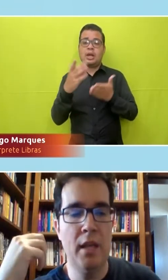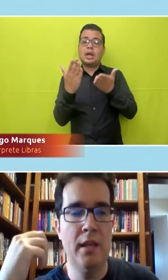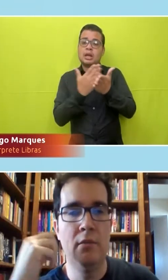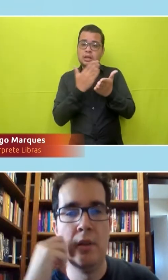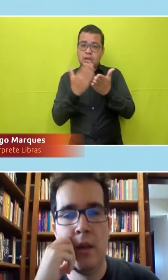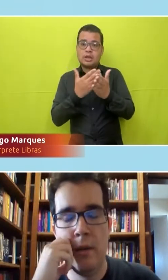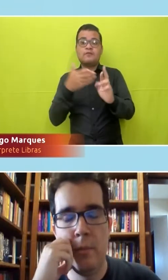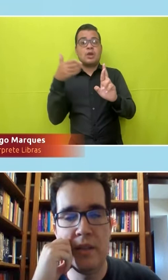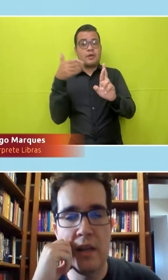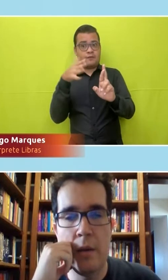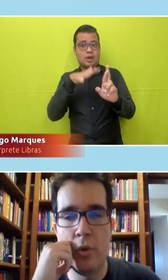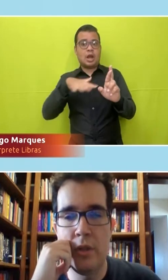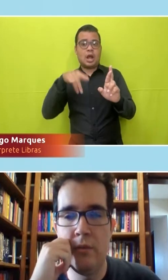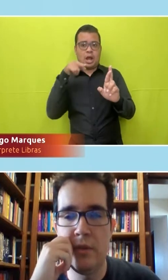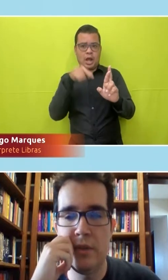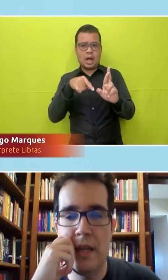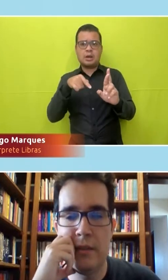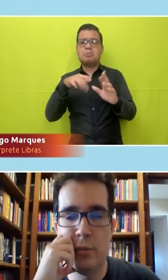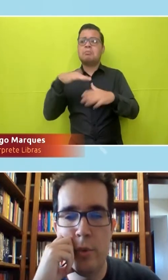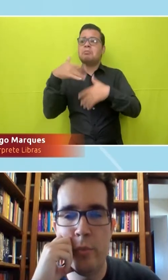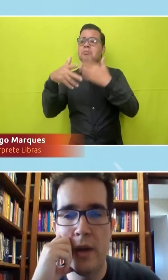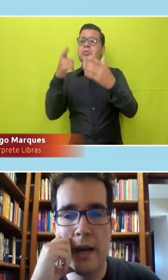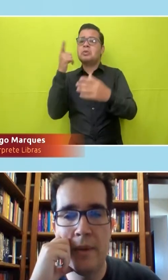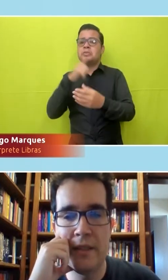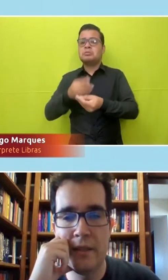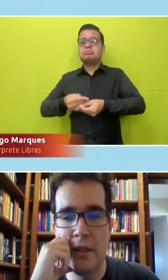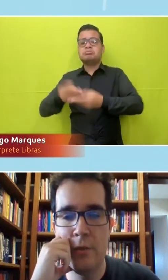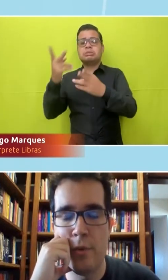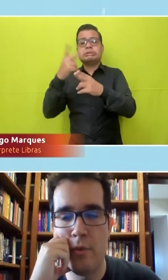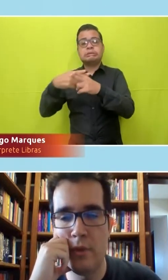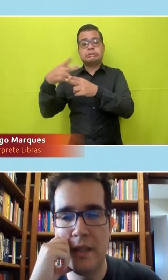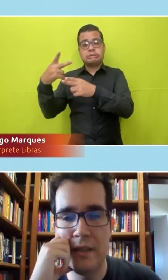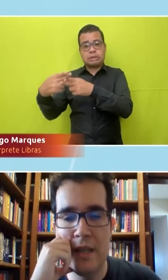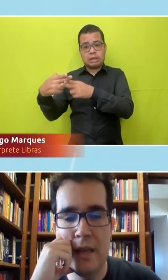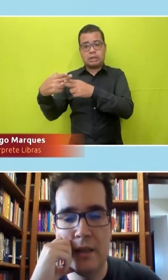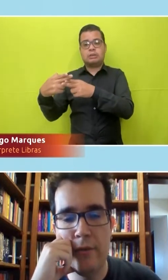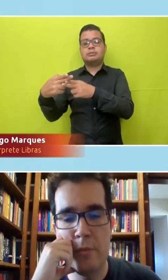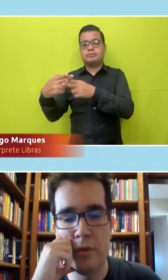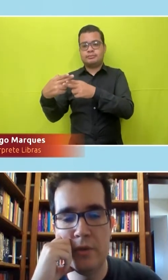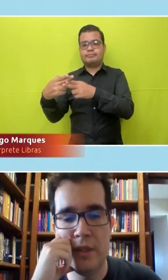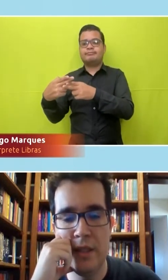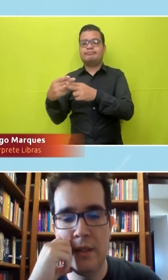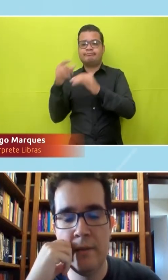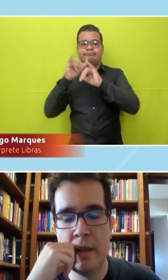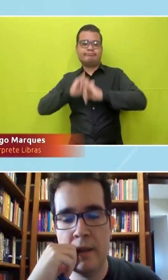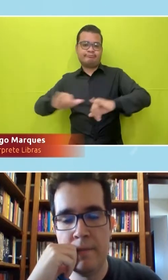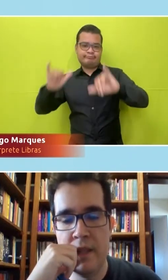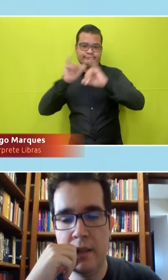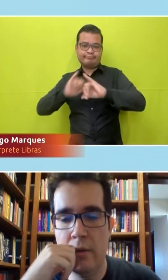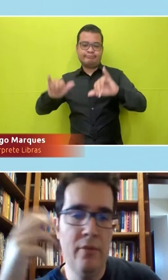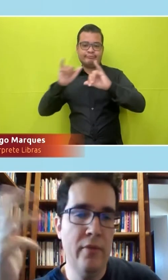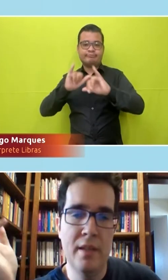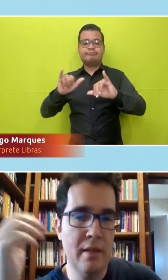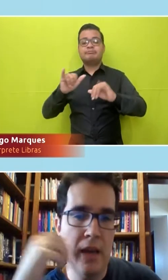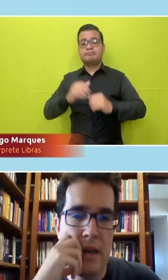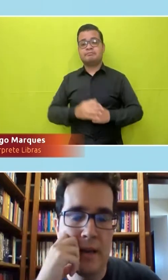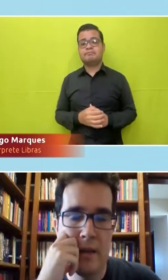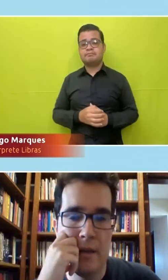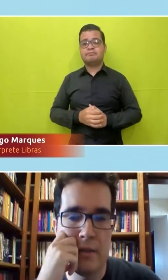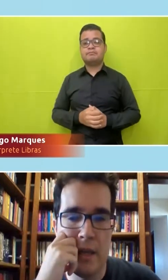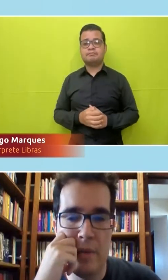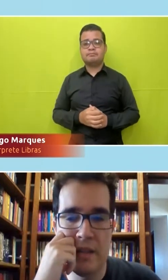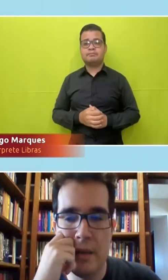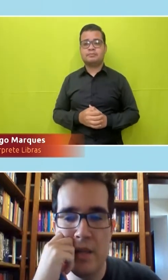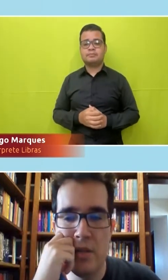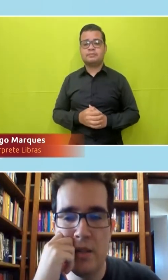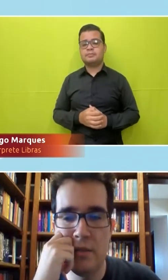do gênero, mas que acabou tendo um sucesso popular mais recente por conta da série que foi produzida. Então, enfim,